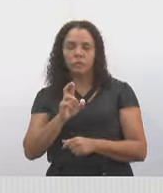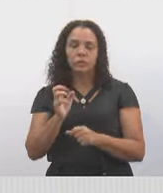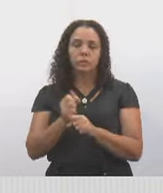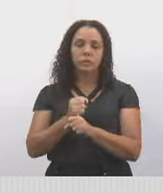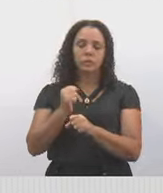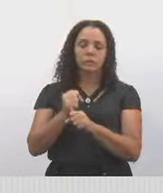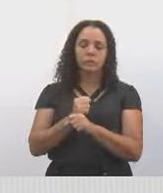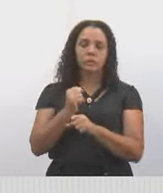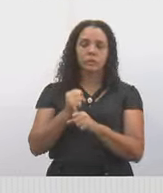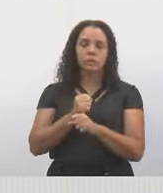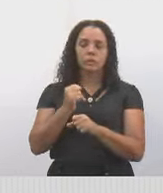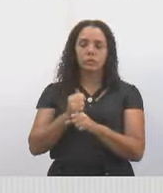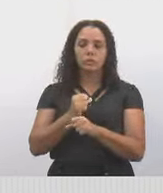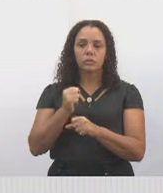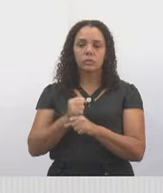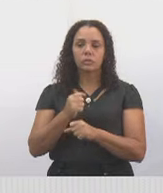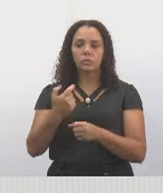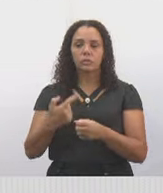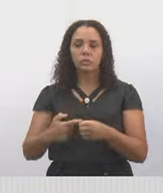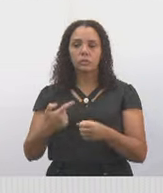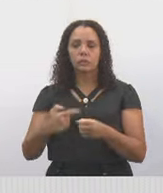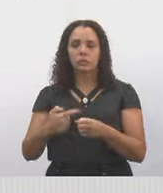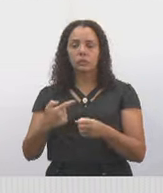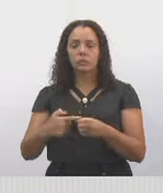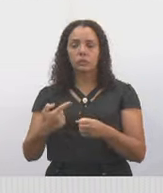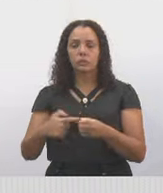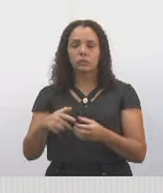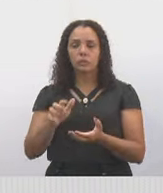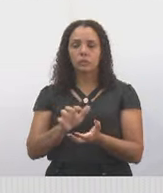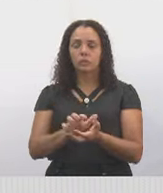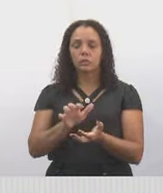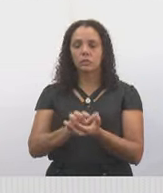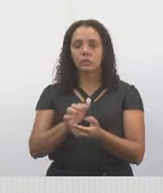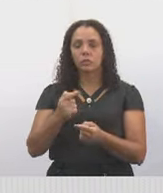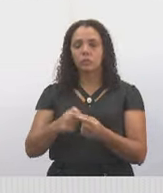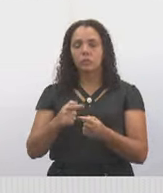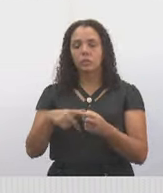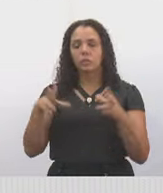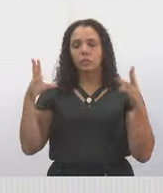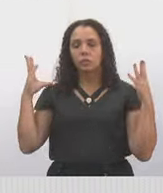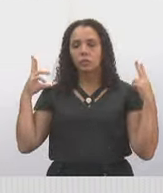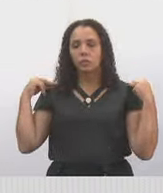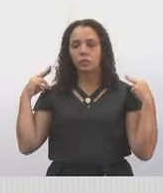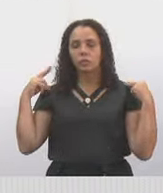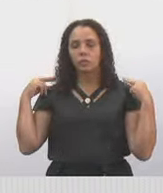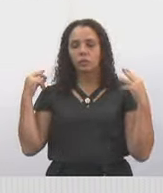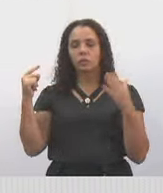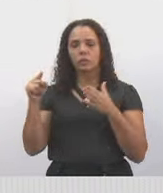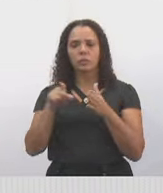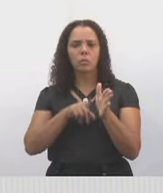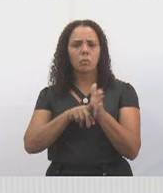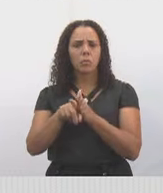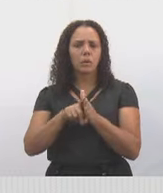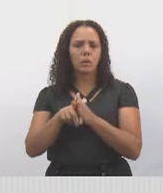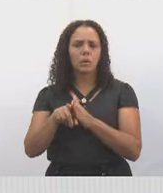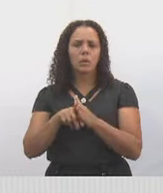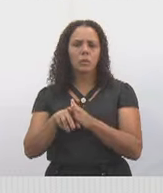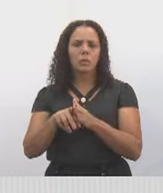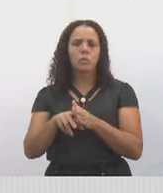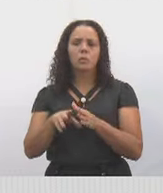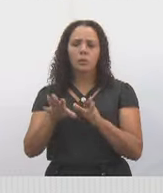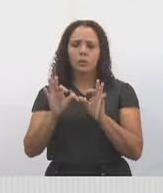infraestrutura no município de jacar porque os motoristas questionam e com razão também sou